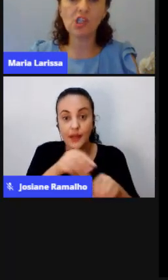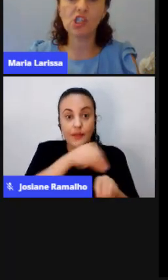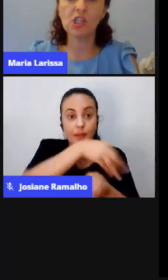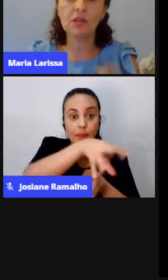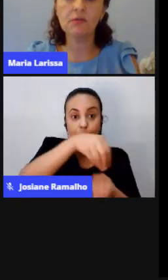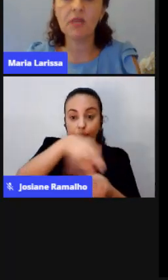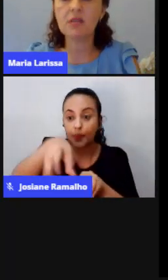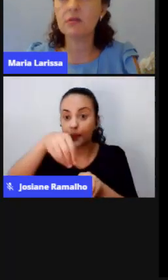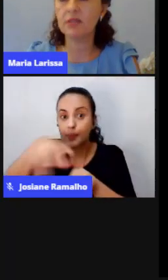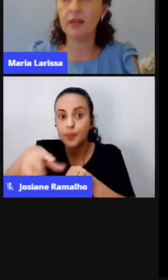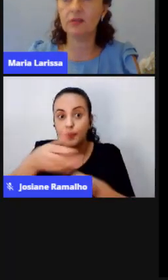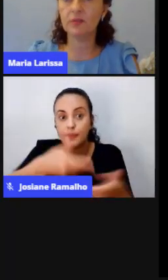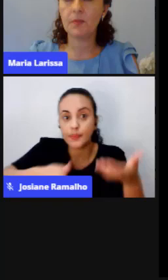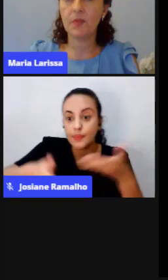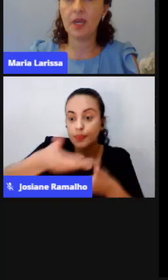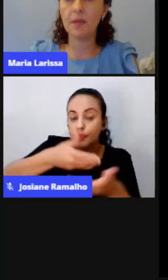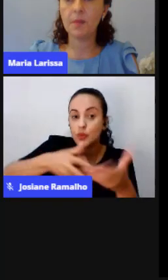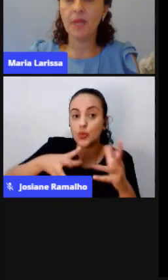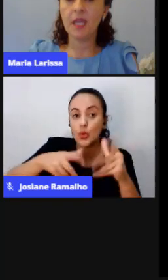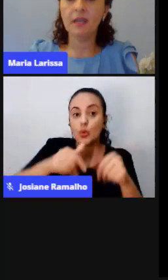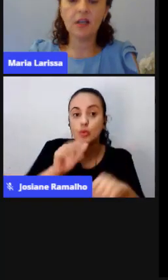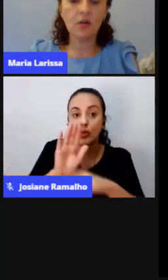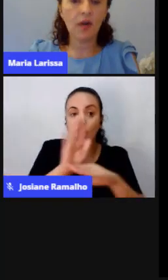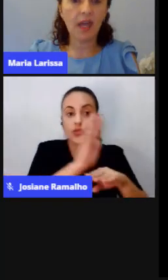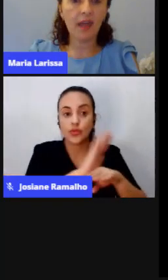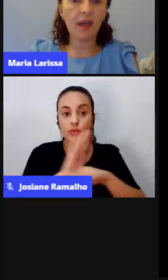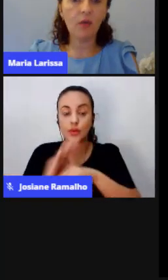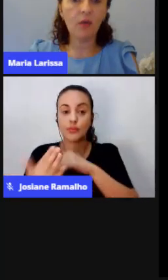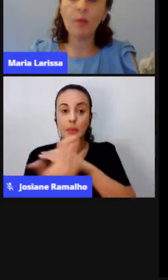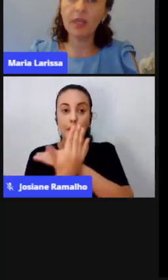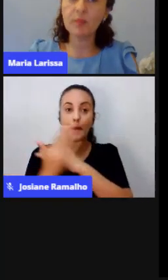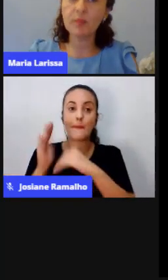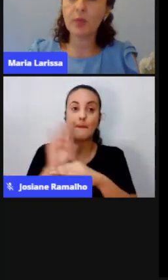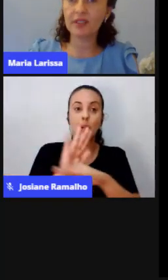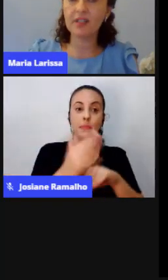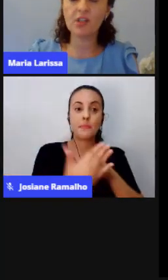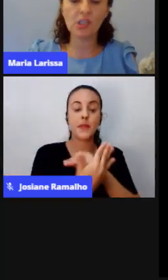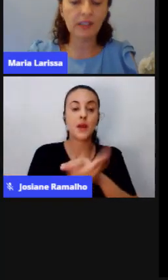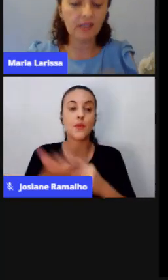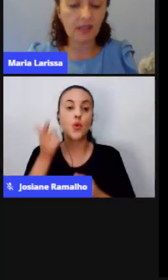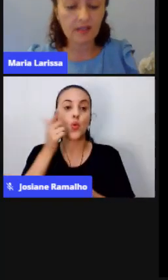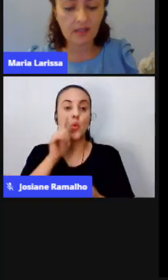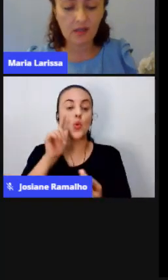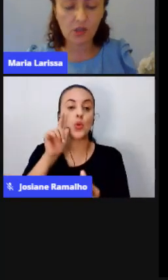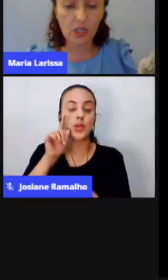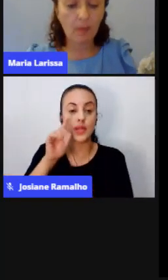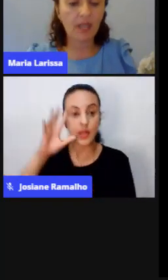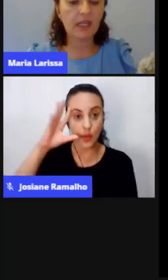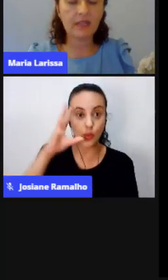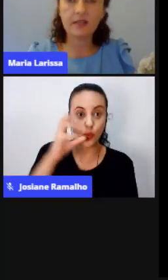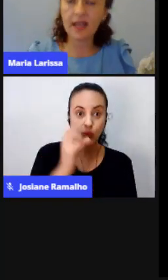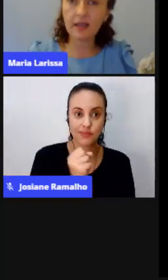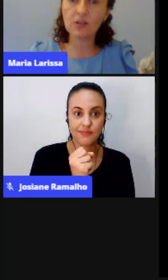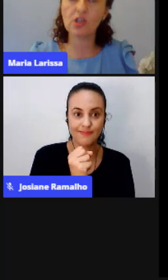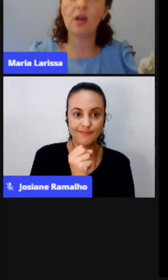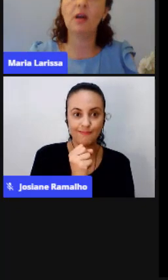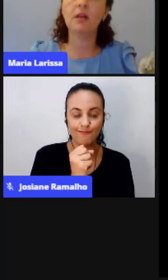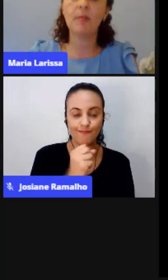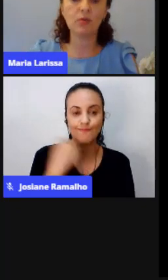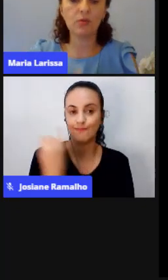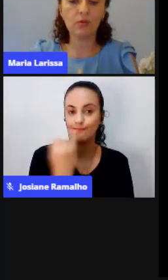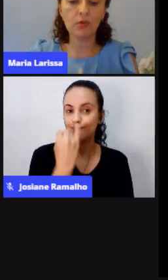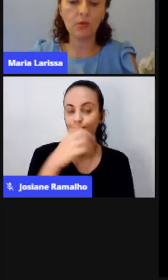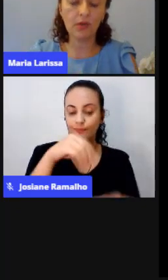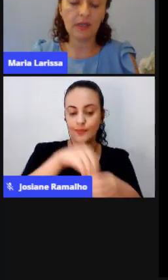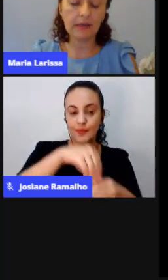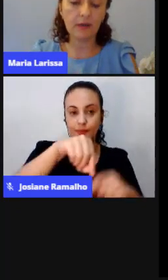possam atingir um resultado. Né? Então, é um momento importante, interessante, para que na sala de